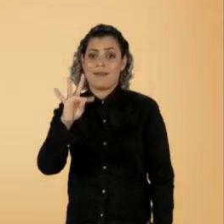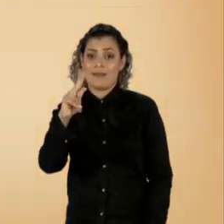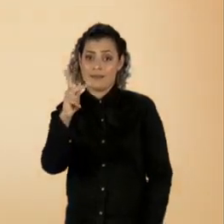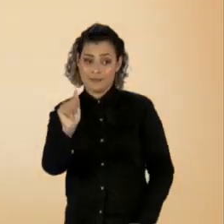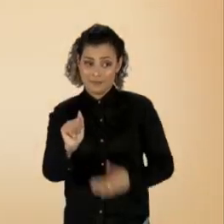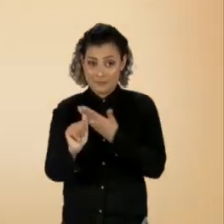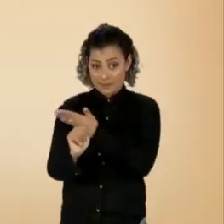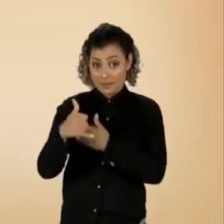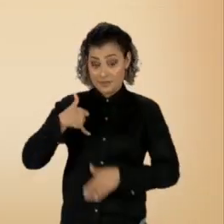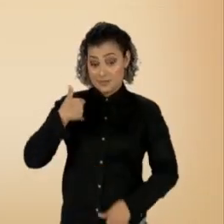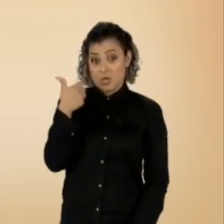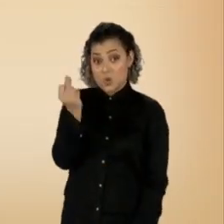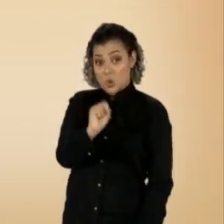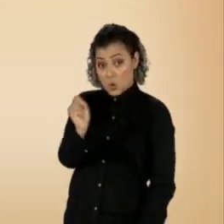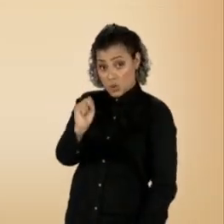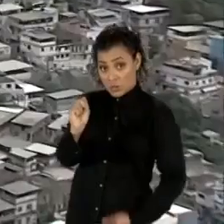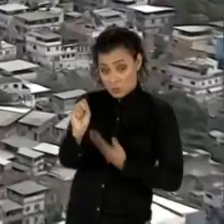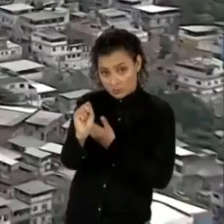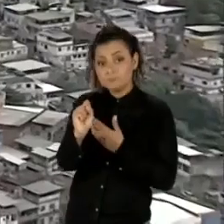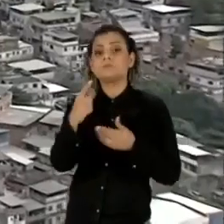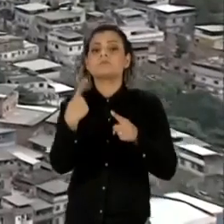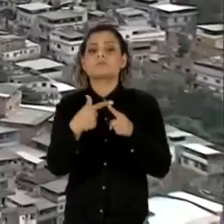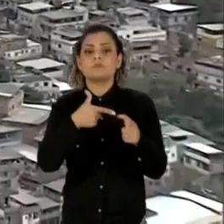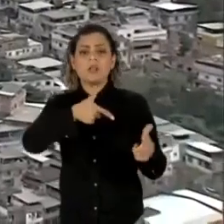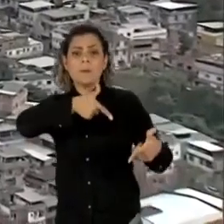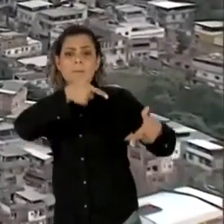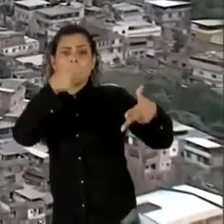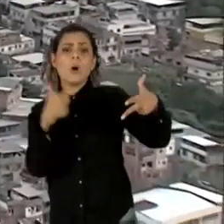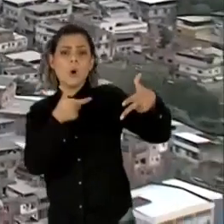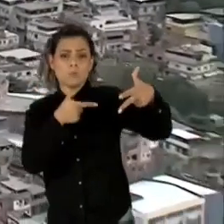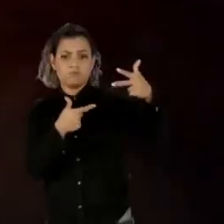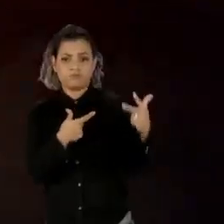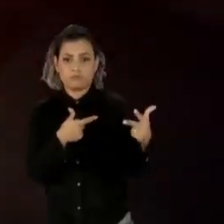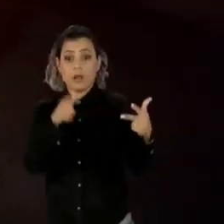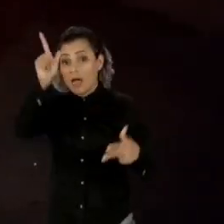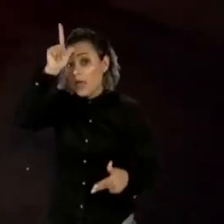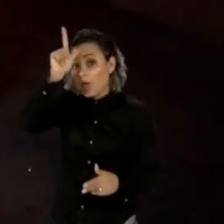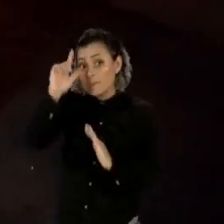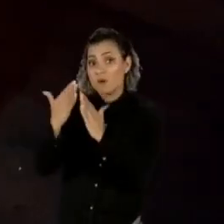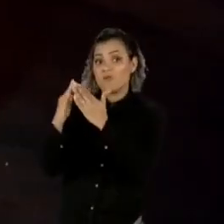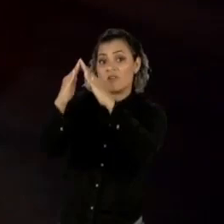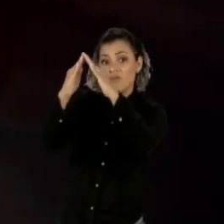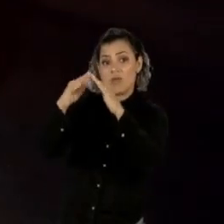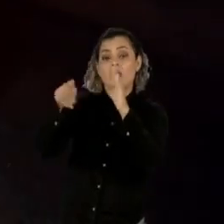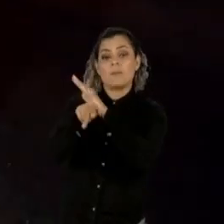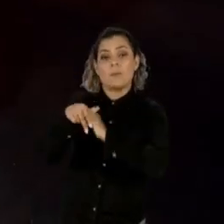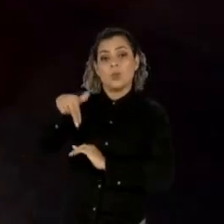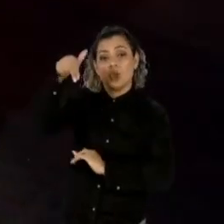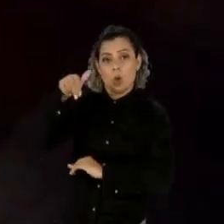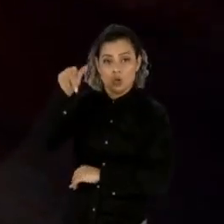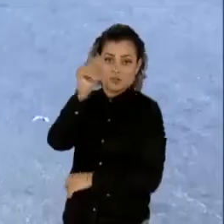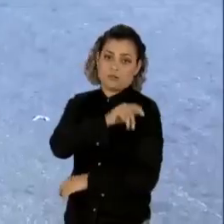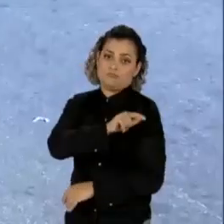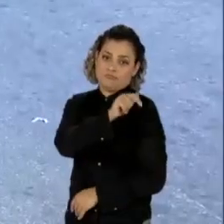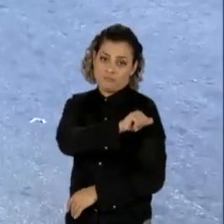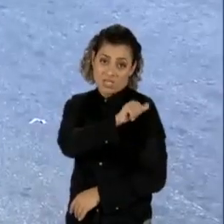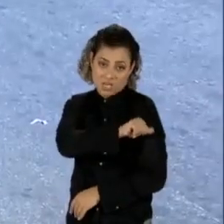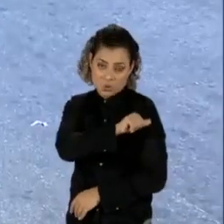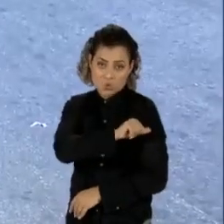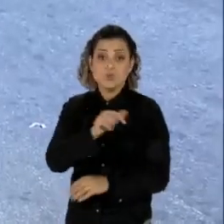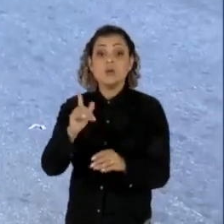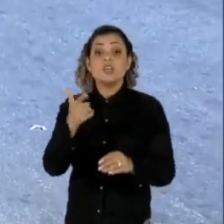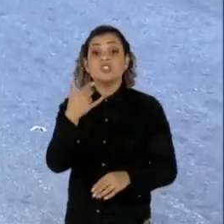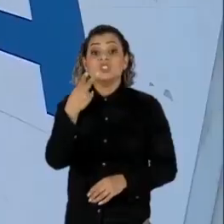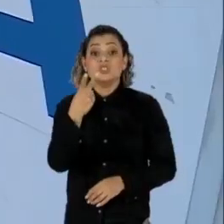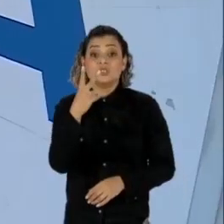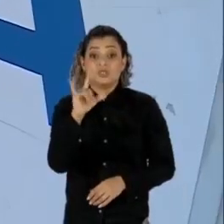félix de 8 anos atingida por uma bala no complexo do alemão zona norte da cidade no último dia 20 o local a